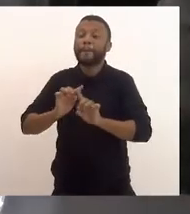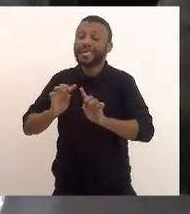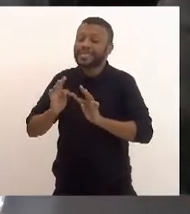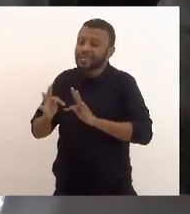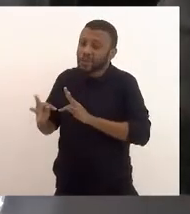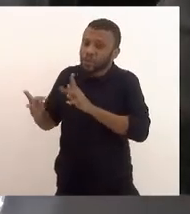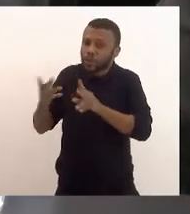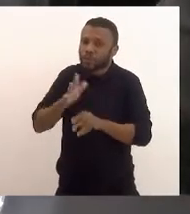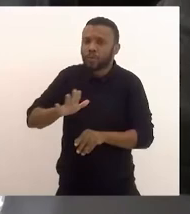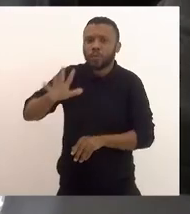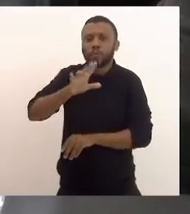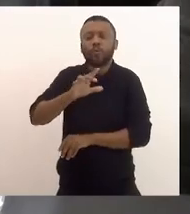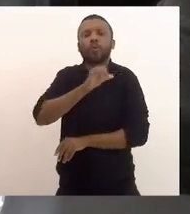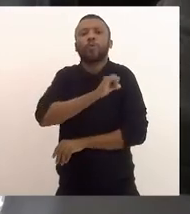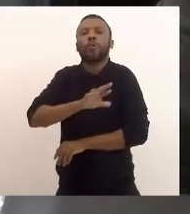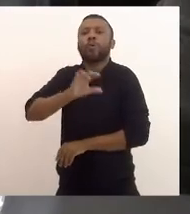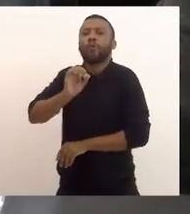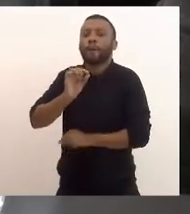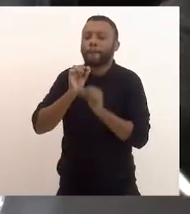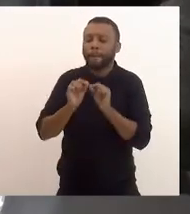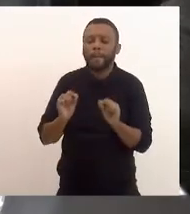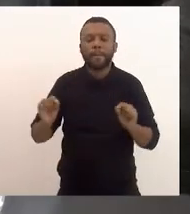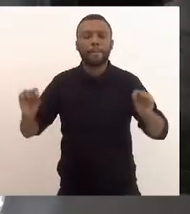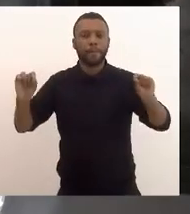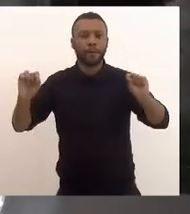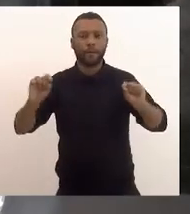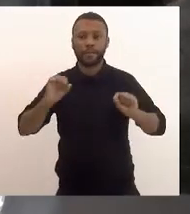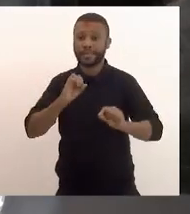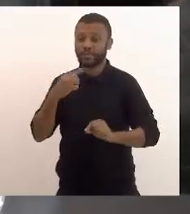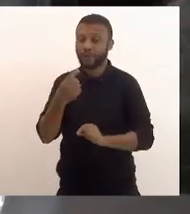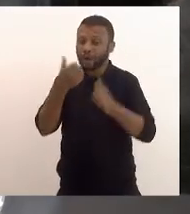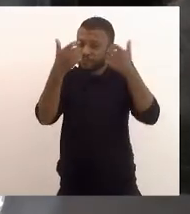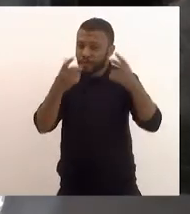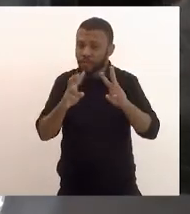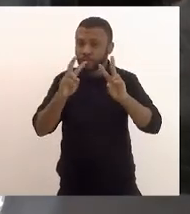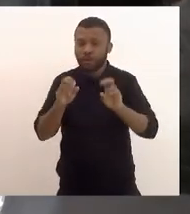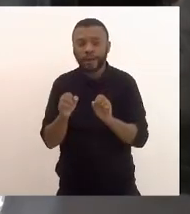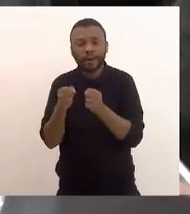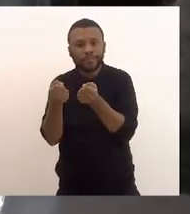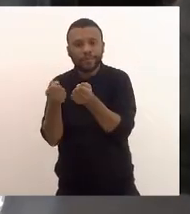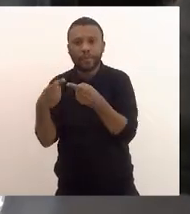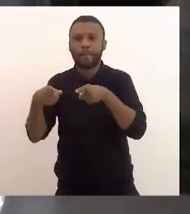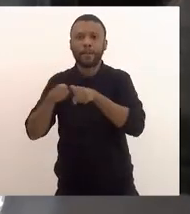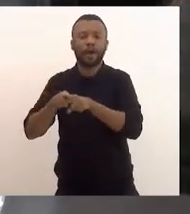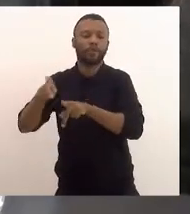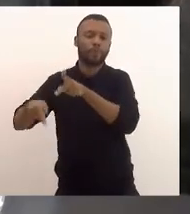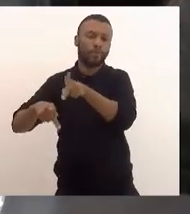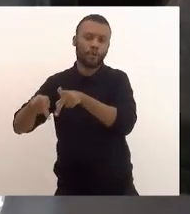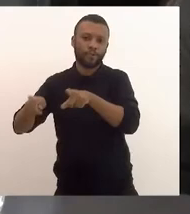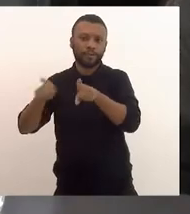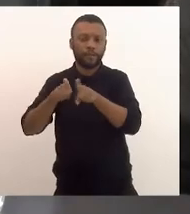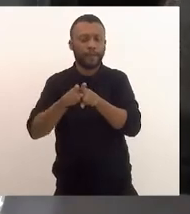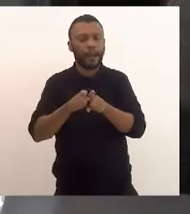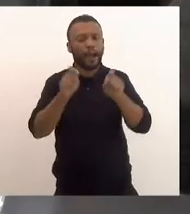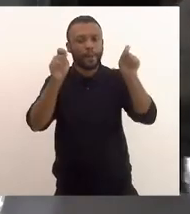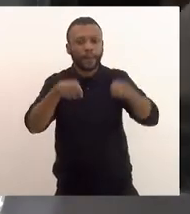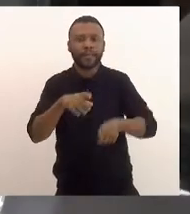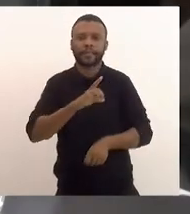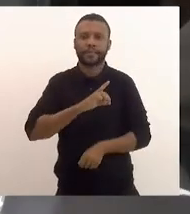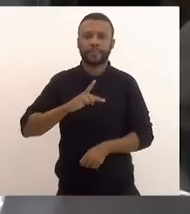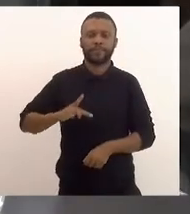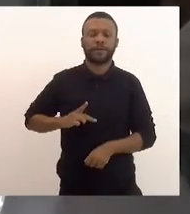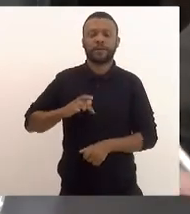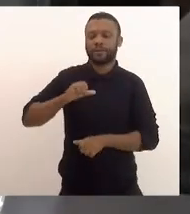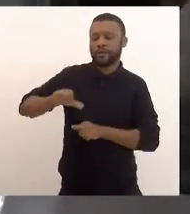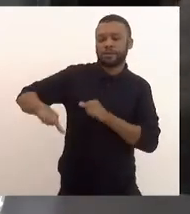se falamos de um a tradição de uma defensoria ao lado do Povo Falamos também e da capacidade da Defensoria de